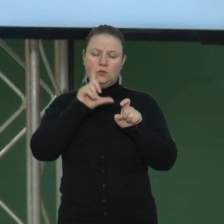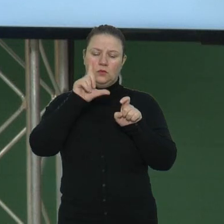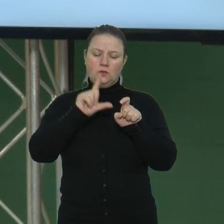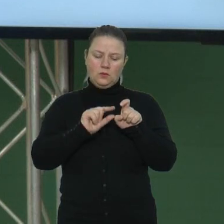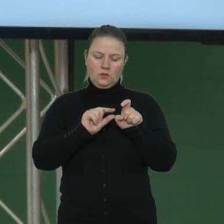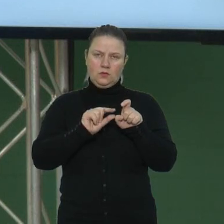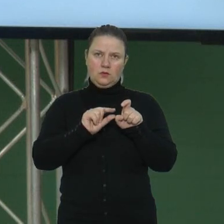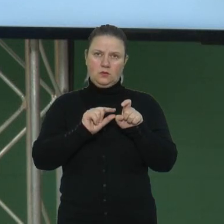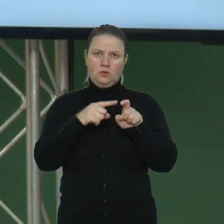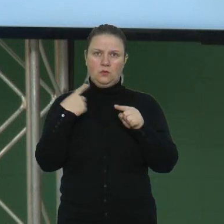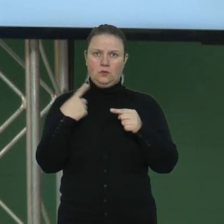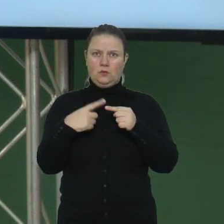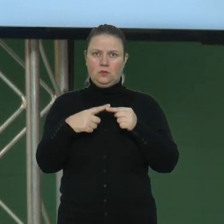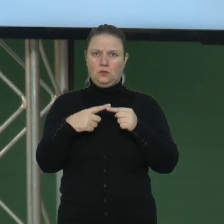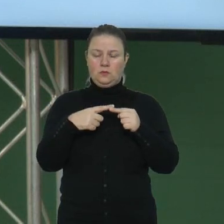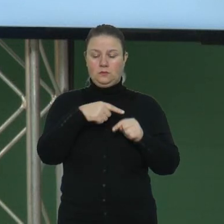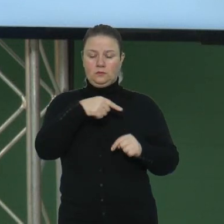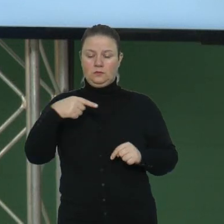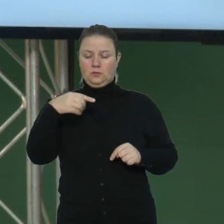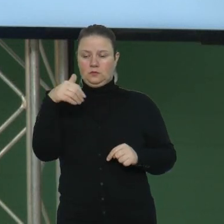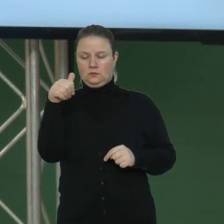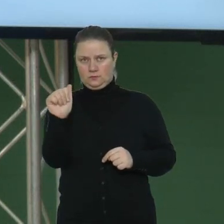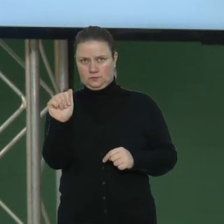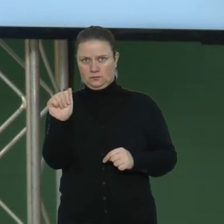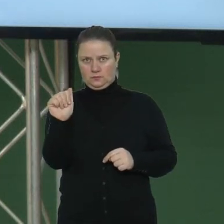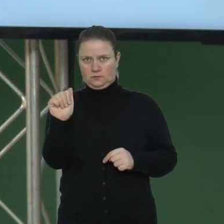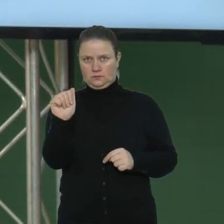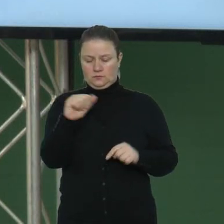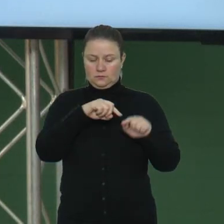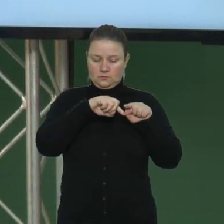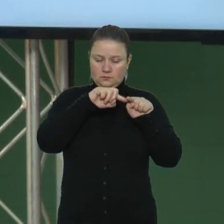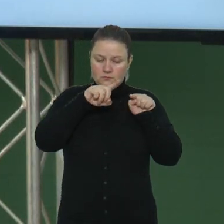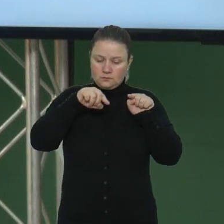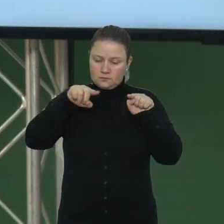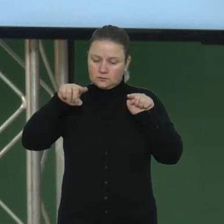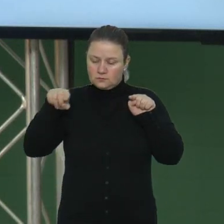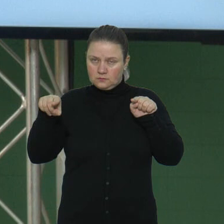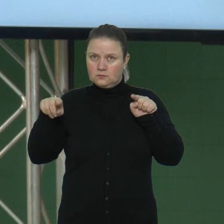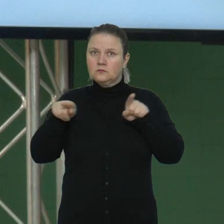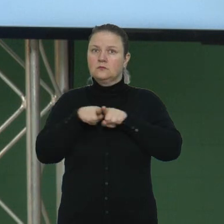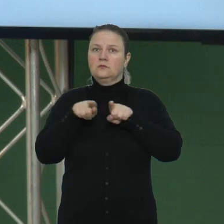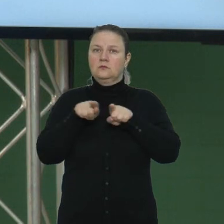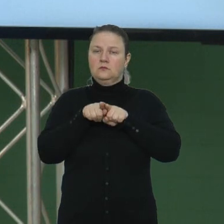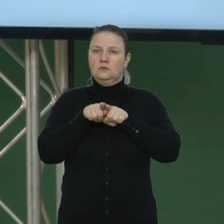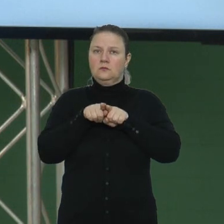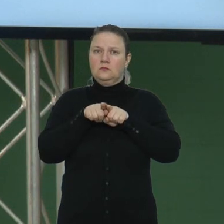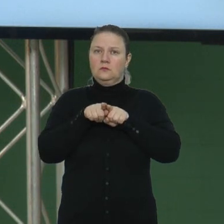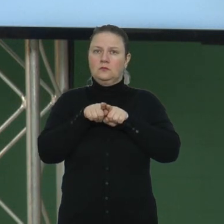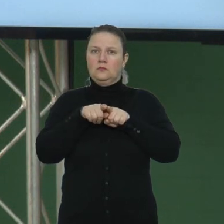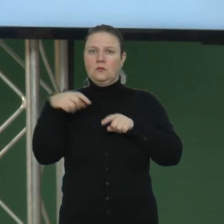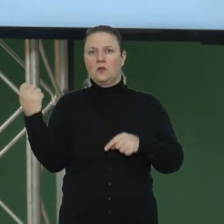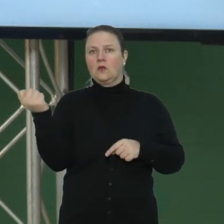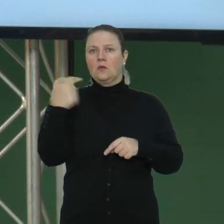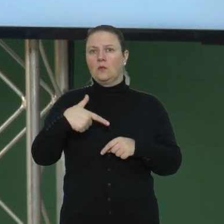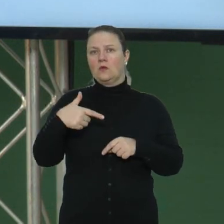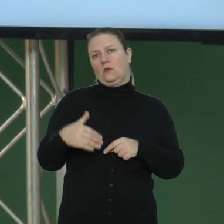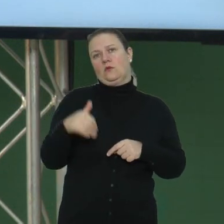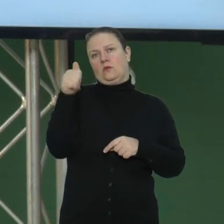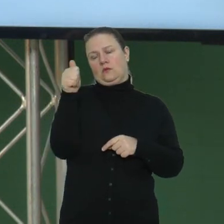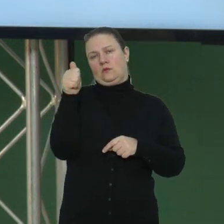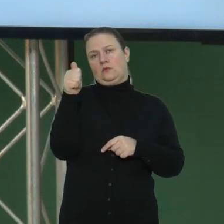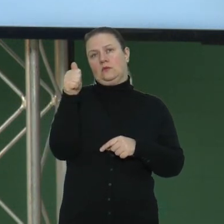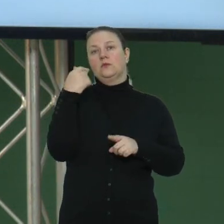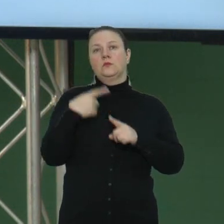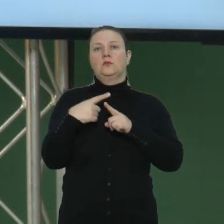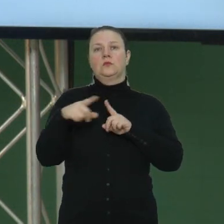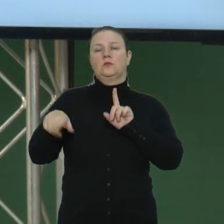do que o negativo do A, menos A, está aqui o meu intervalo, e também ele vai ser o quê? Maior do que o meu A, do que o positivo